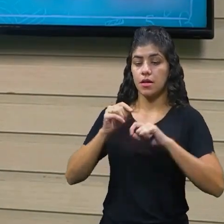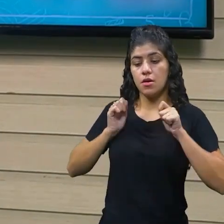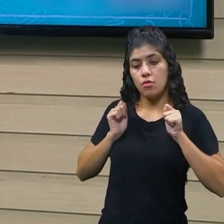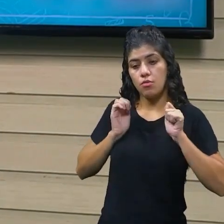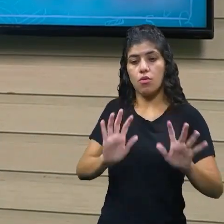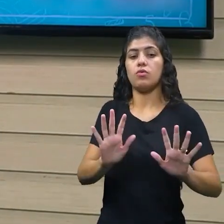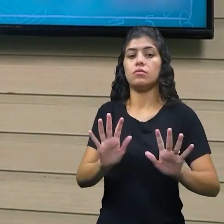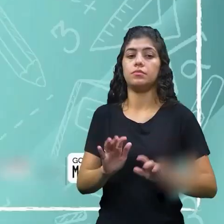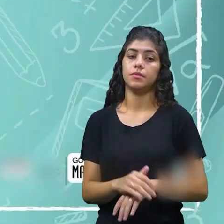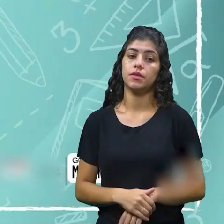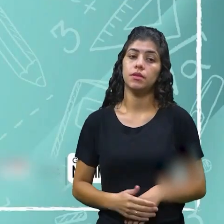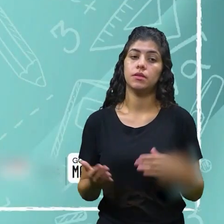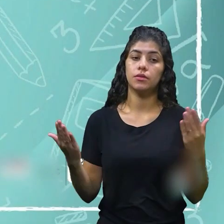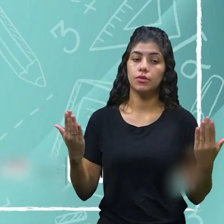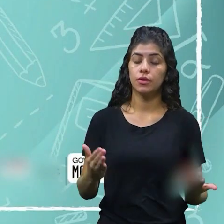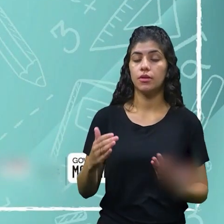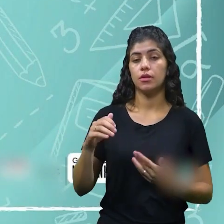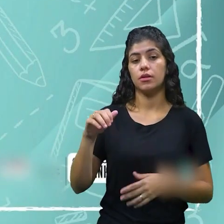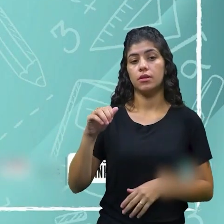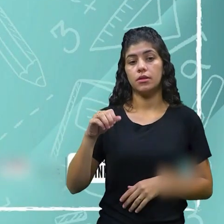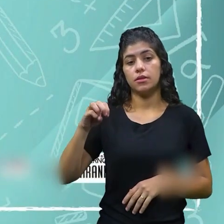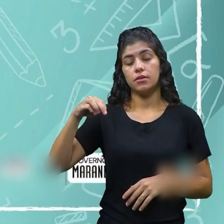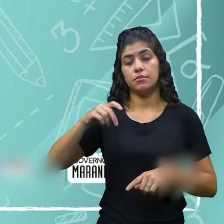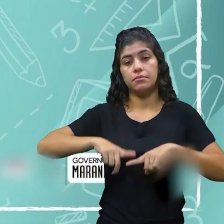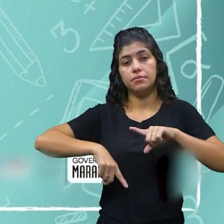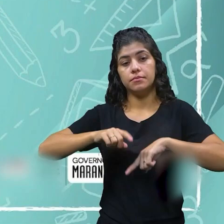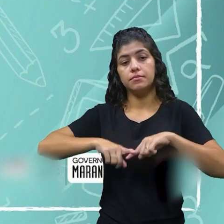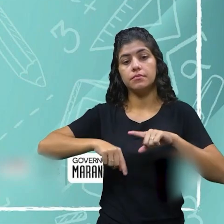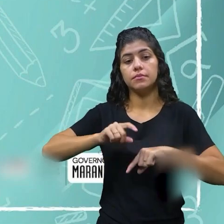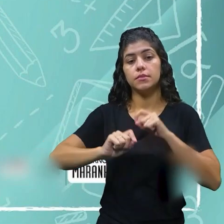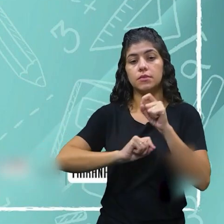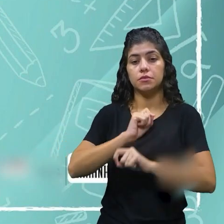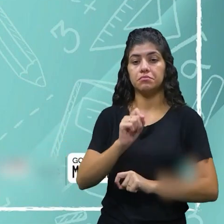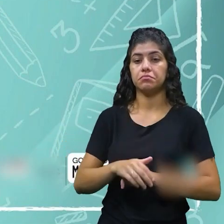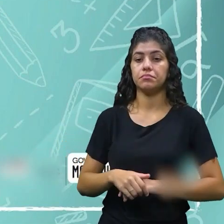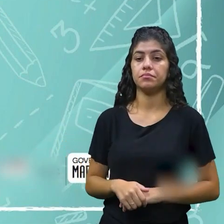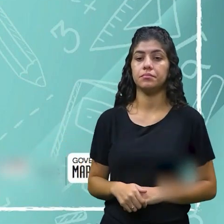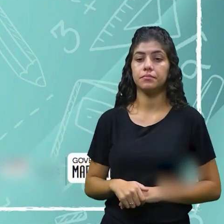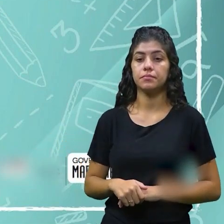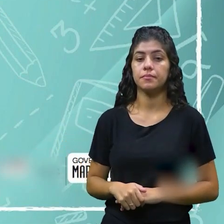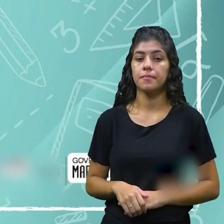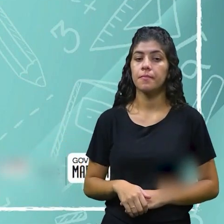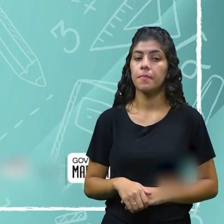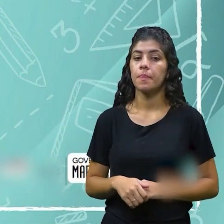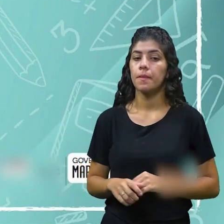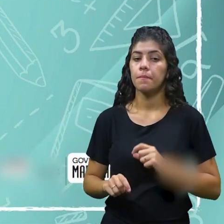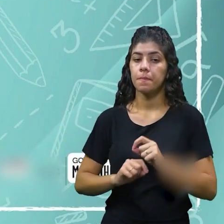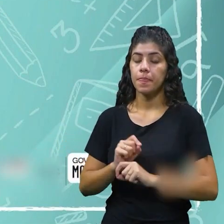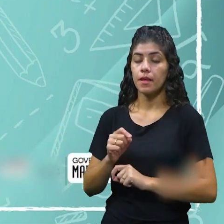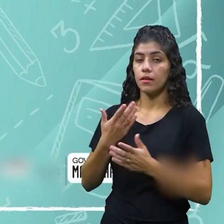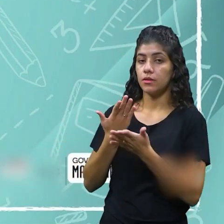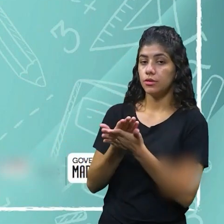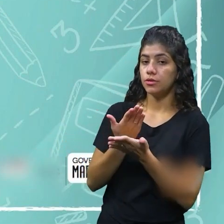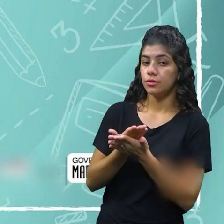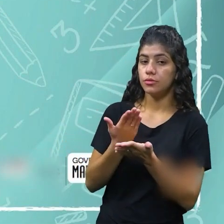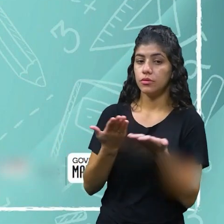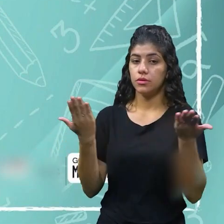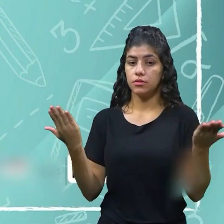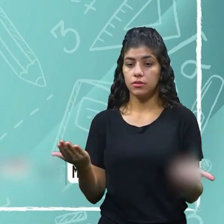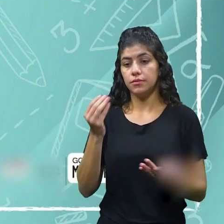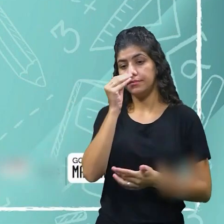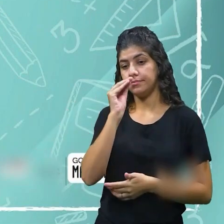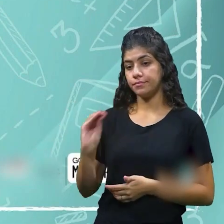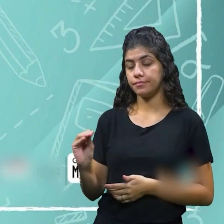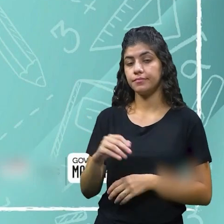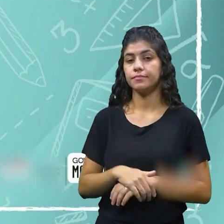de força. Já a partícula material é um corpo de dimensões desprezíveis relativamente à grandeza que se está